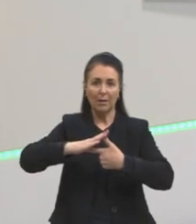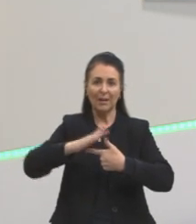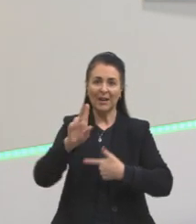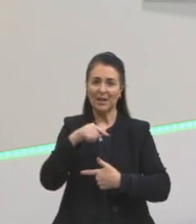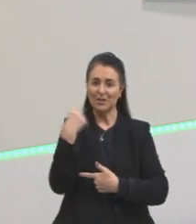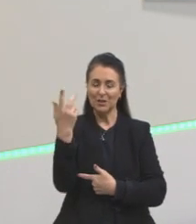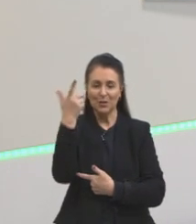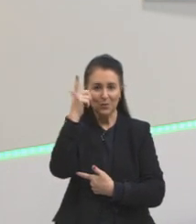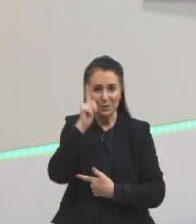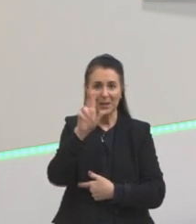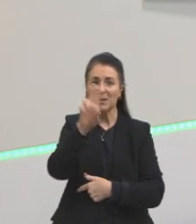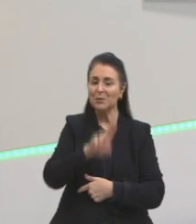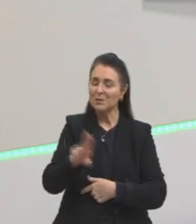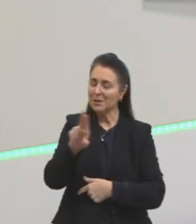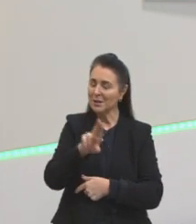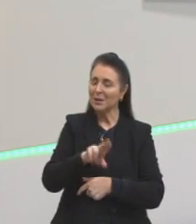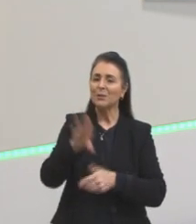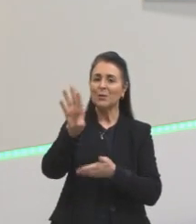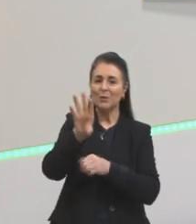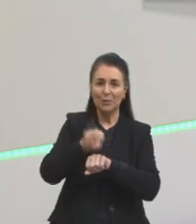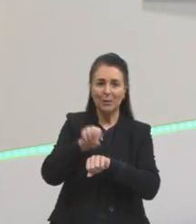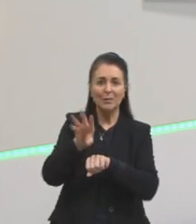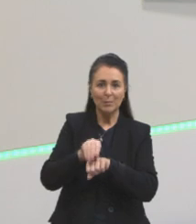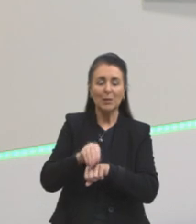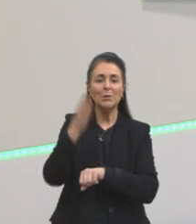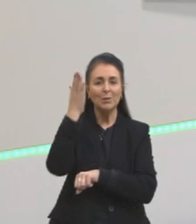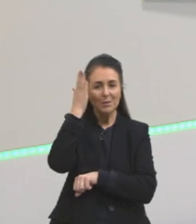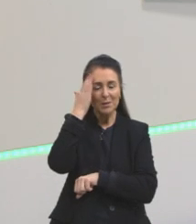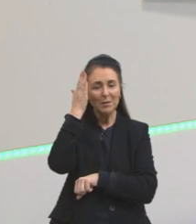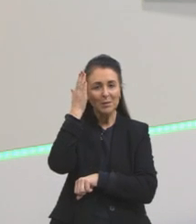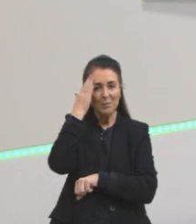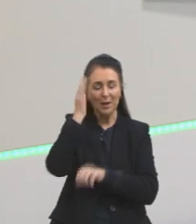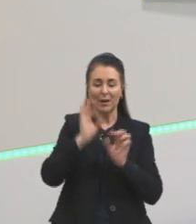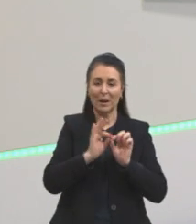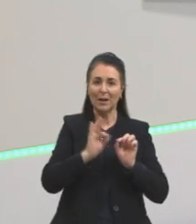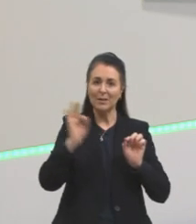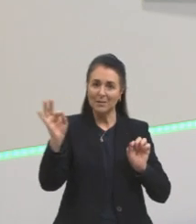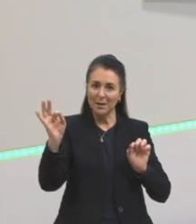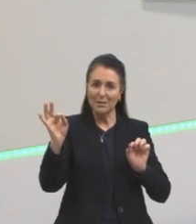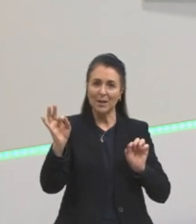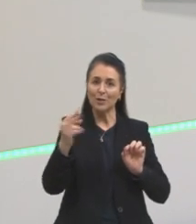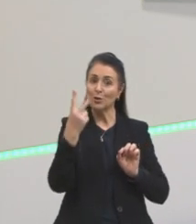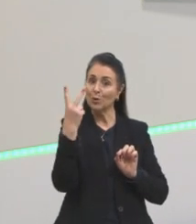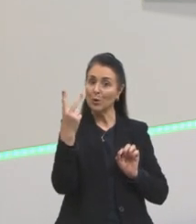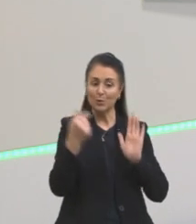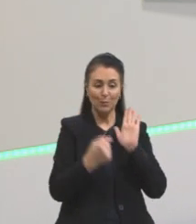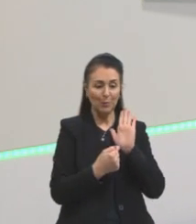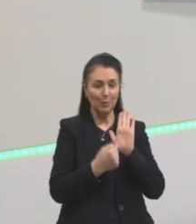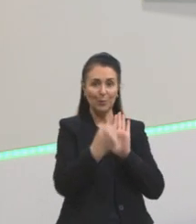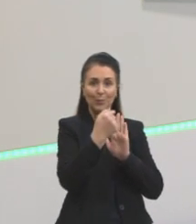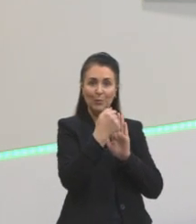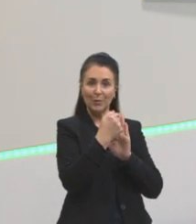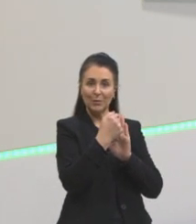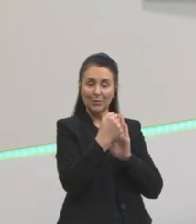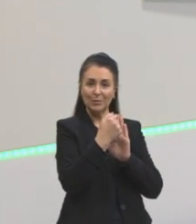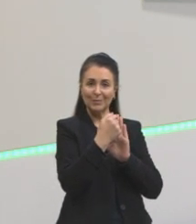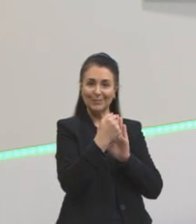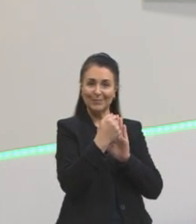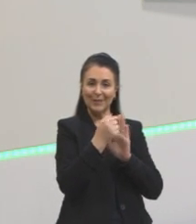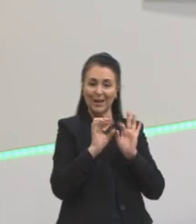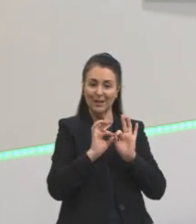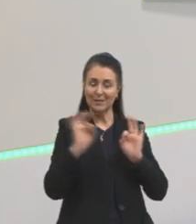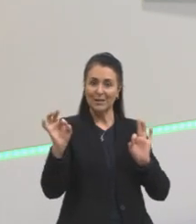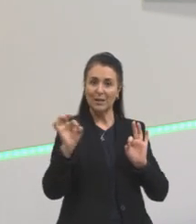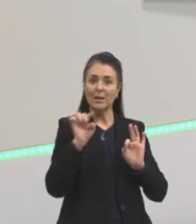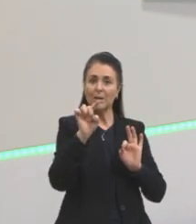consegue a partir desse conhecimento determinar Exatamente isso a distância entre dois pontos a distância que você então